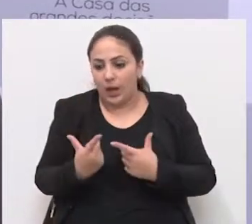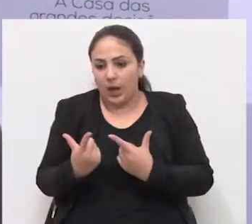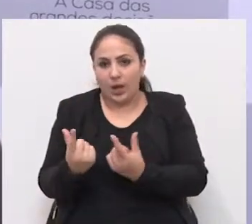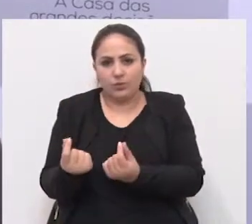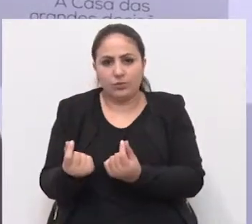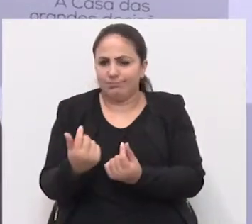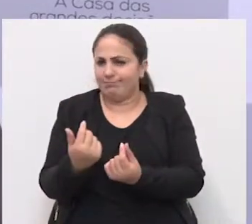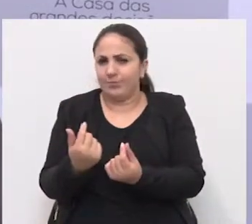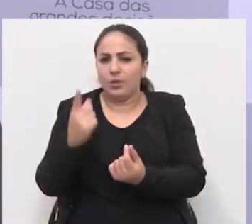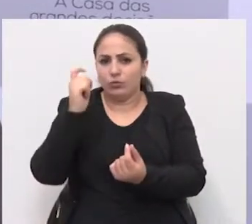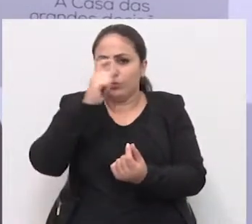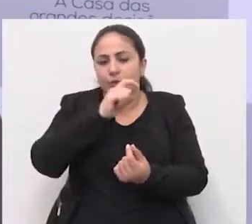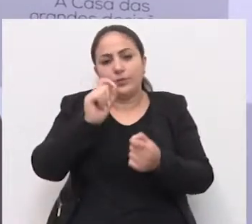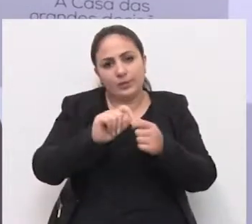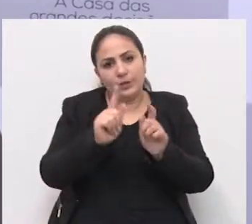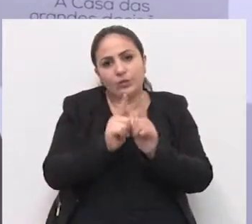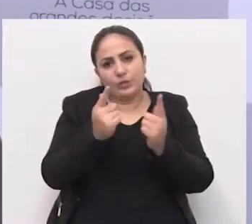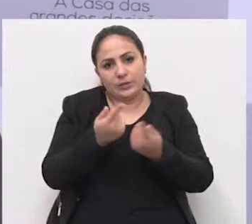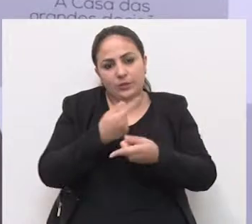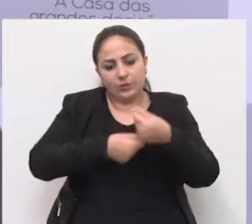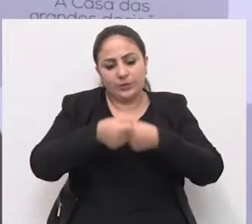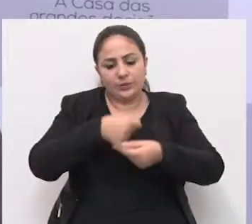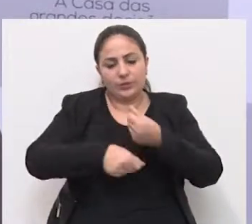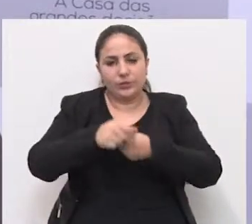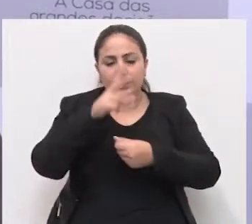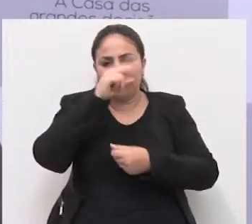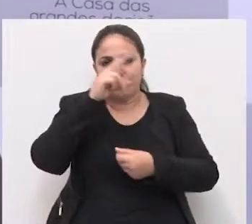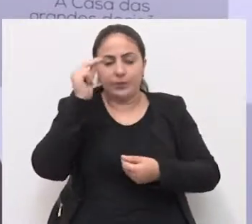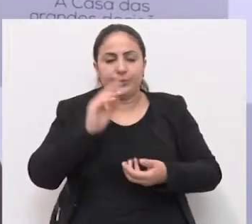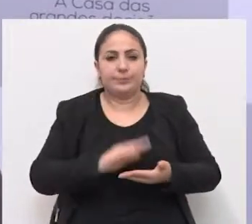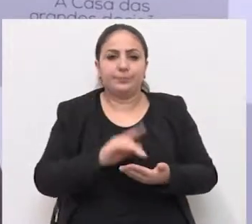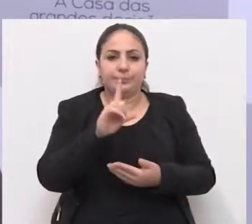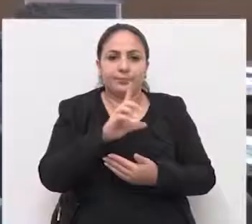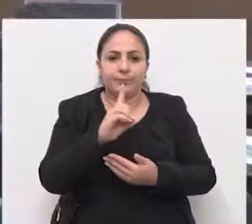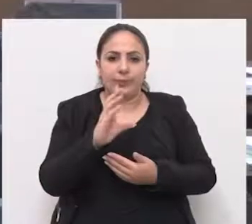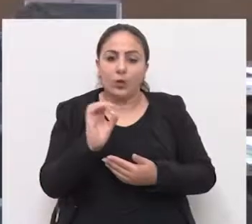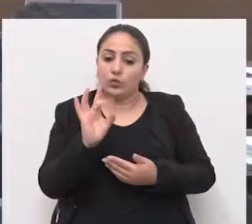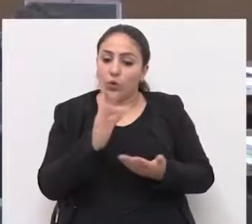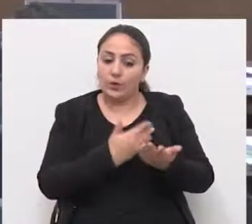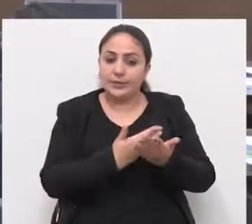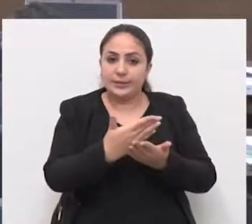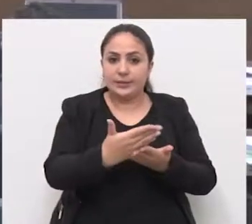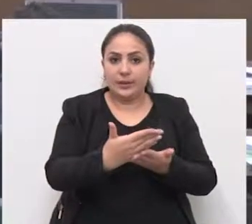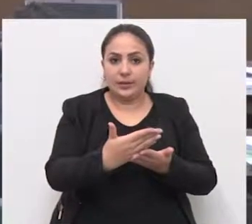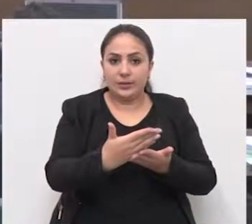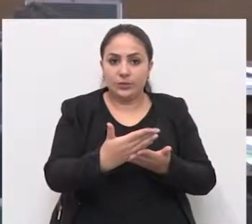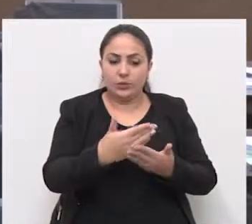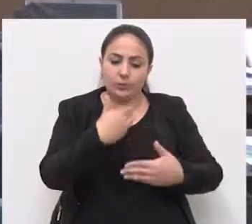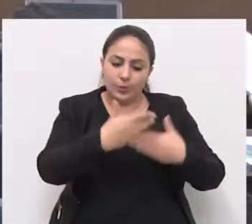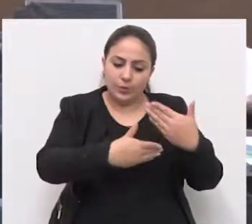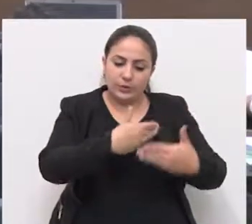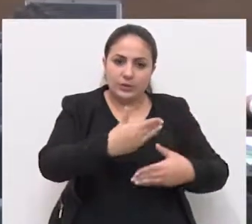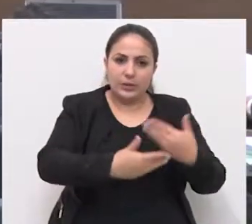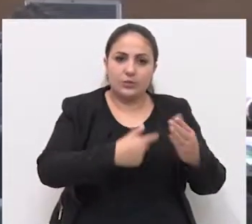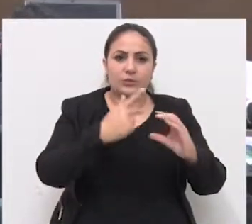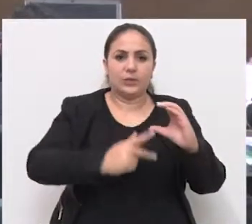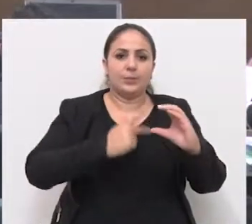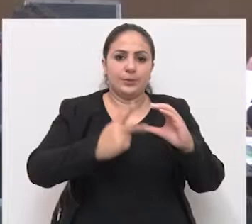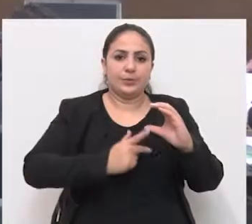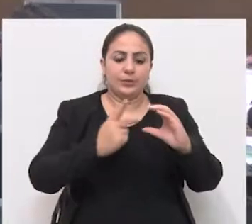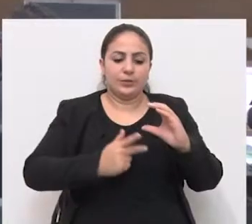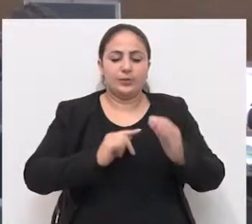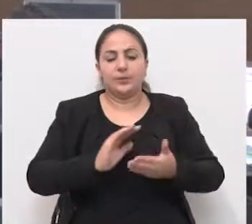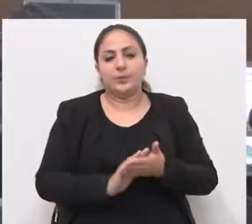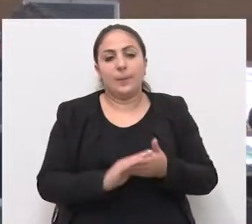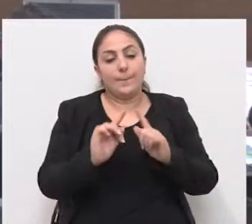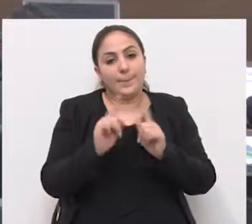porque daí fica difícil de fazer a gestão administrativa da Prefeitura. A LDO está apenas iniciando a sua tramitação